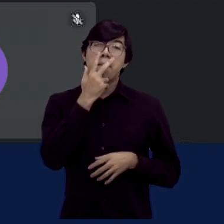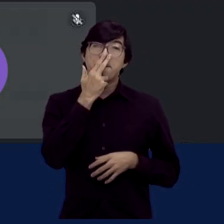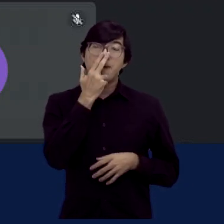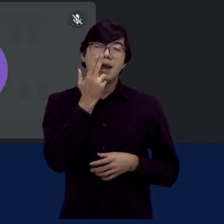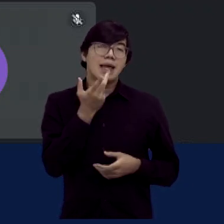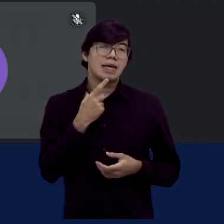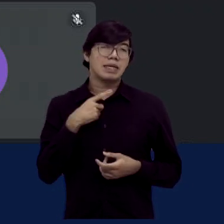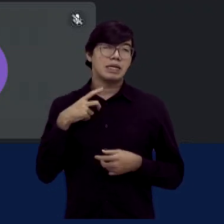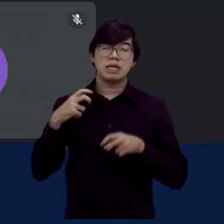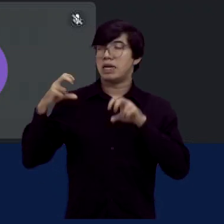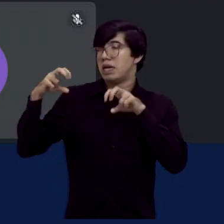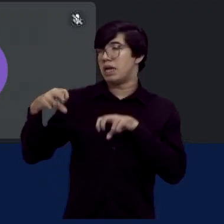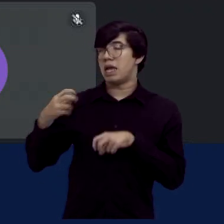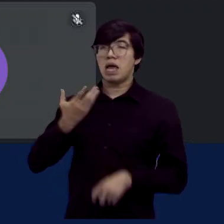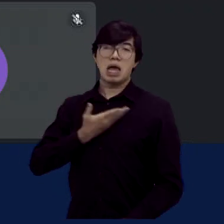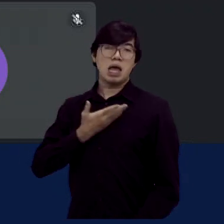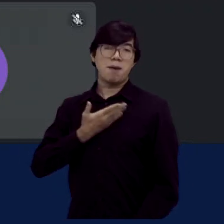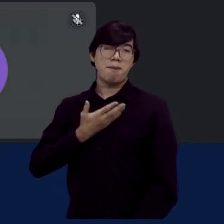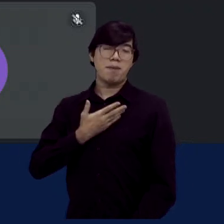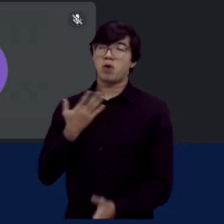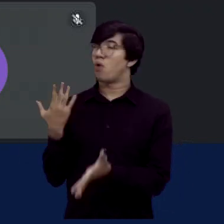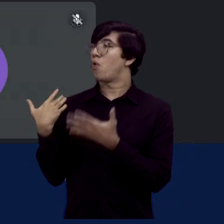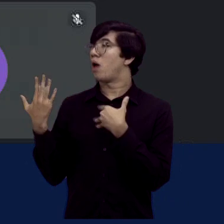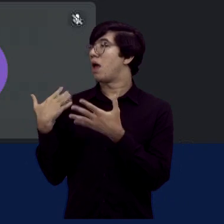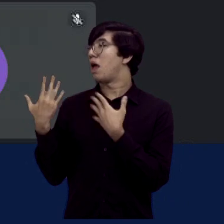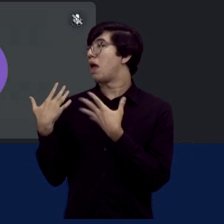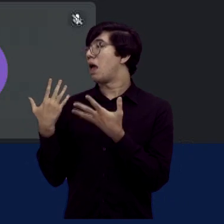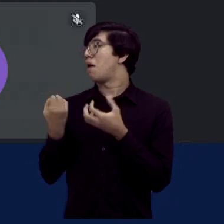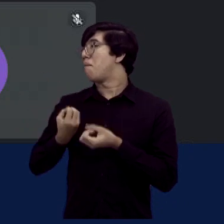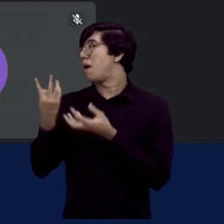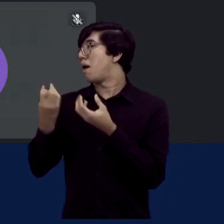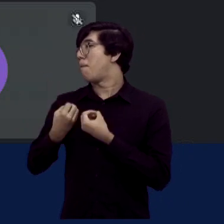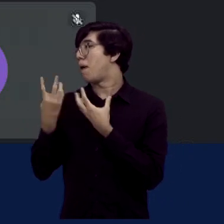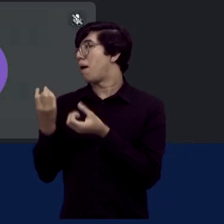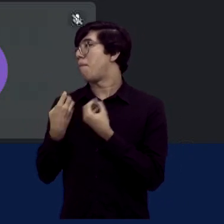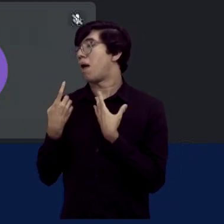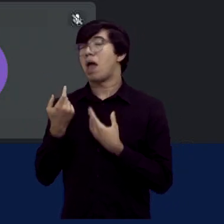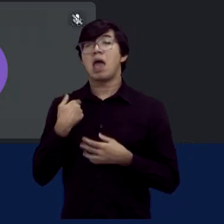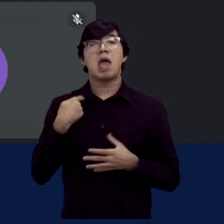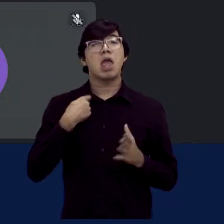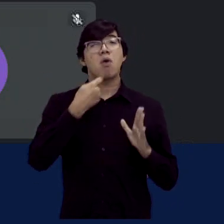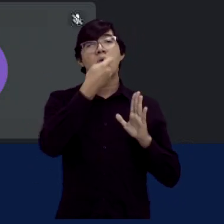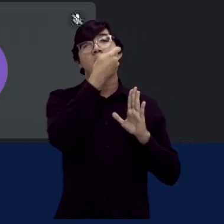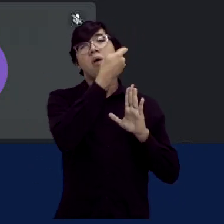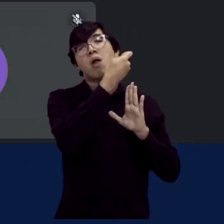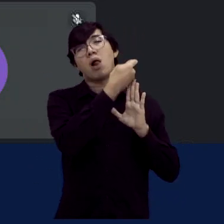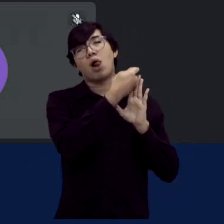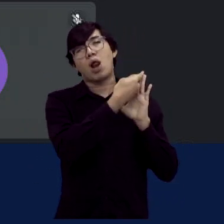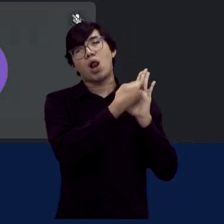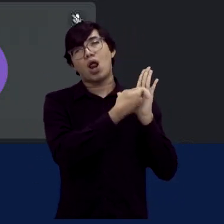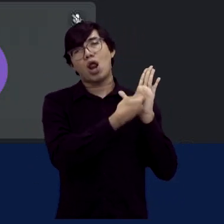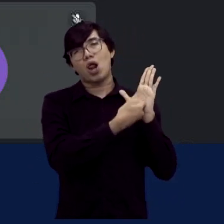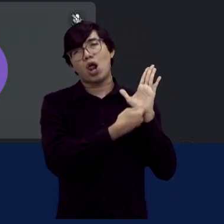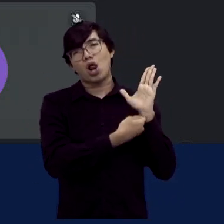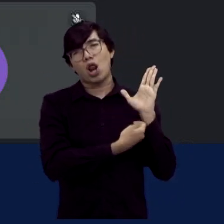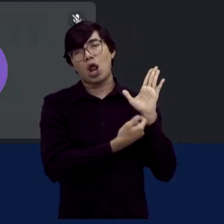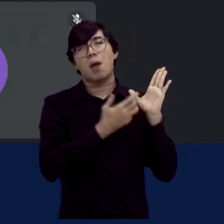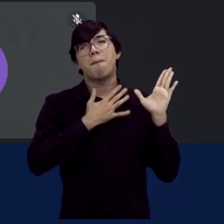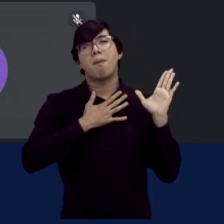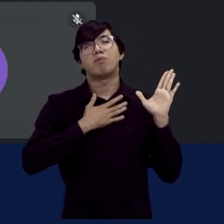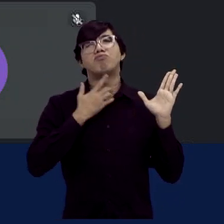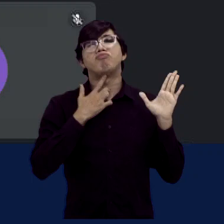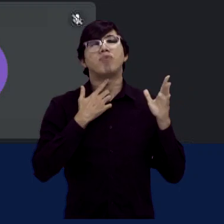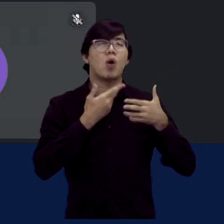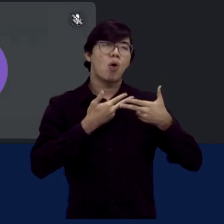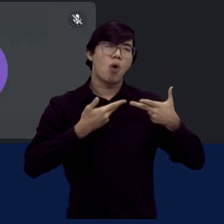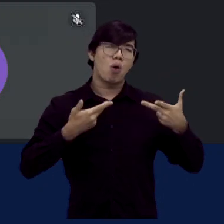amigo, estivesse contando para o Raimundo Moacir aqui, que eu estivesse contando para o Sábio. É meio que um fala-fala, é só texto corrido.